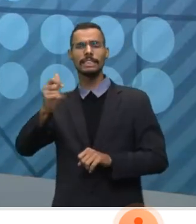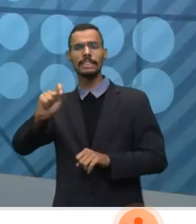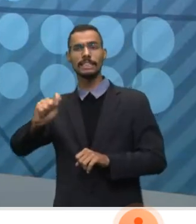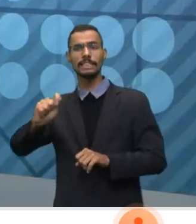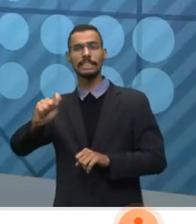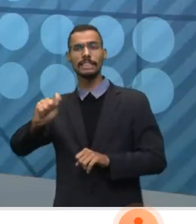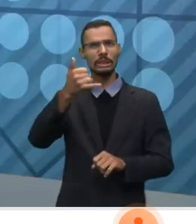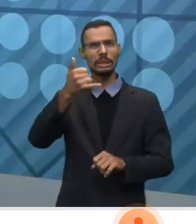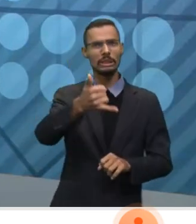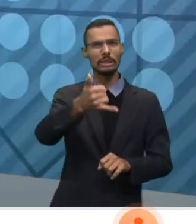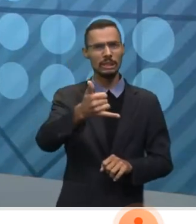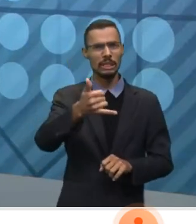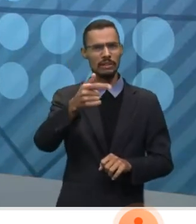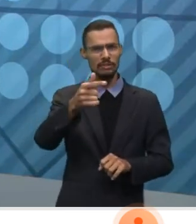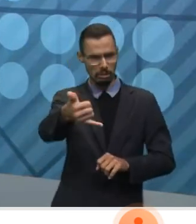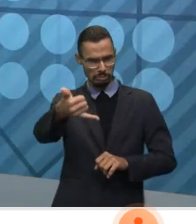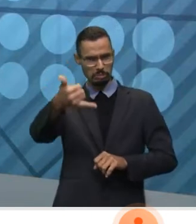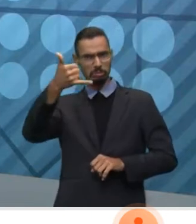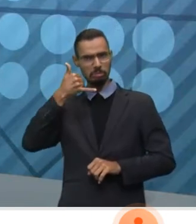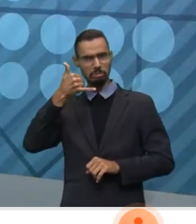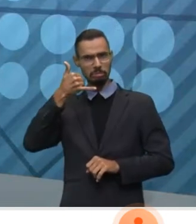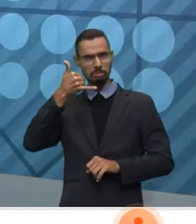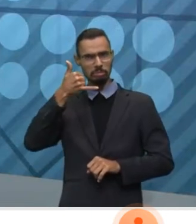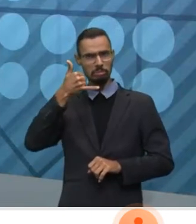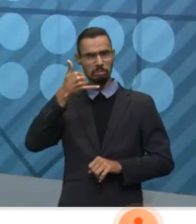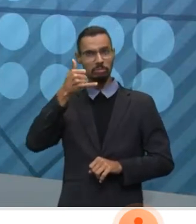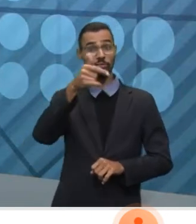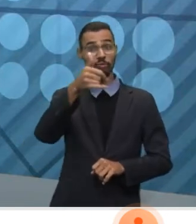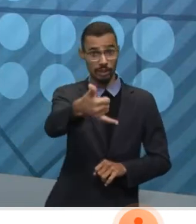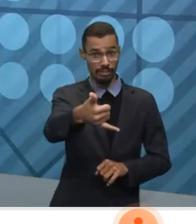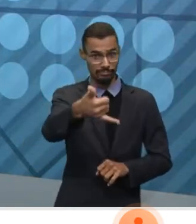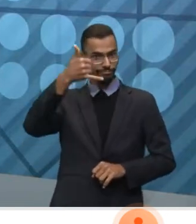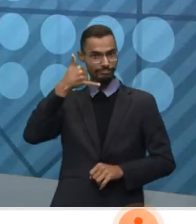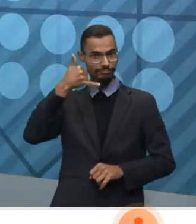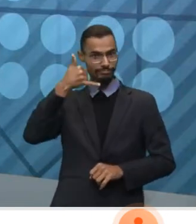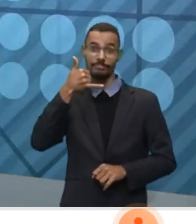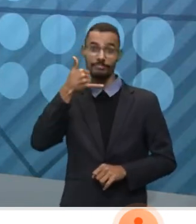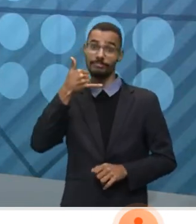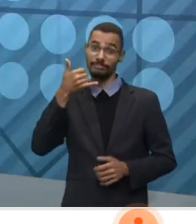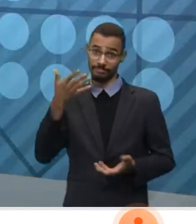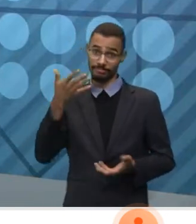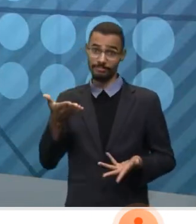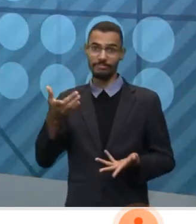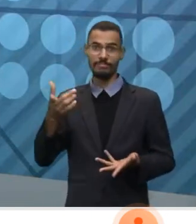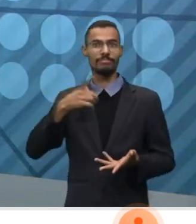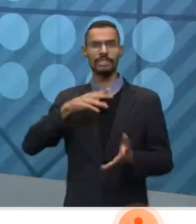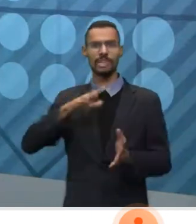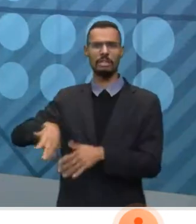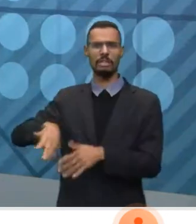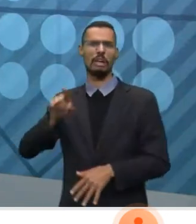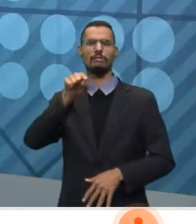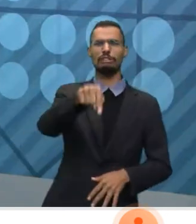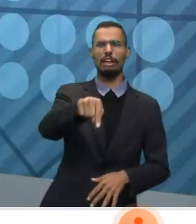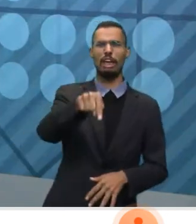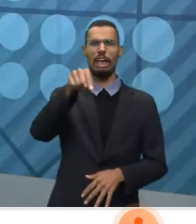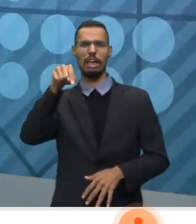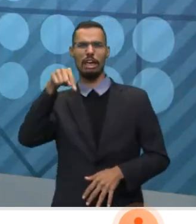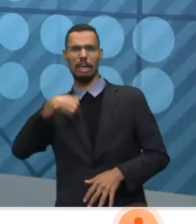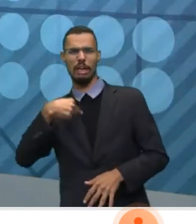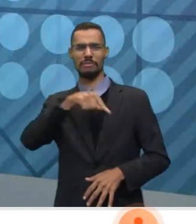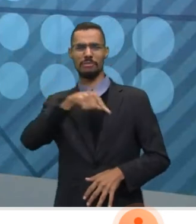você, ou você me liga, então você liga para mim. E dispensa o uso dos